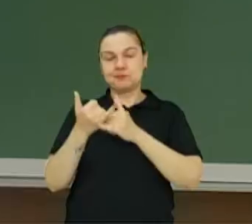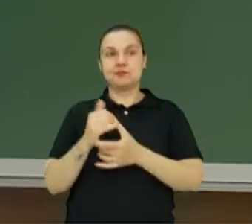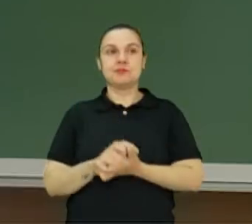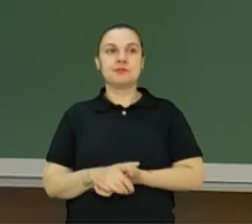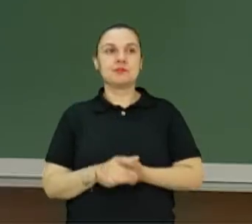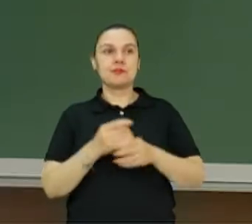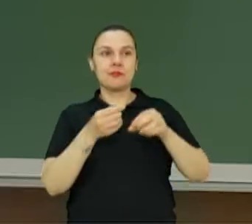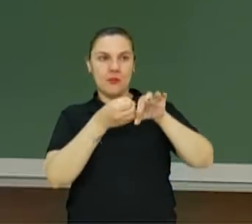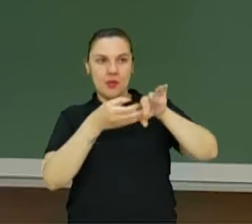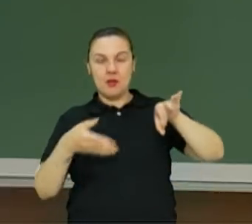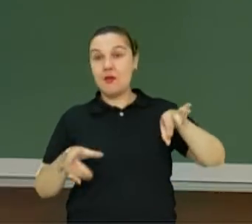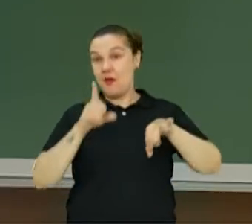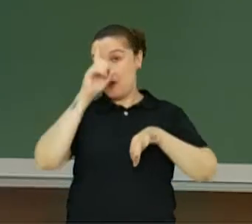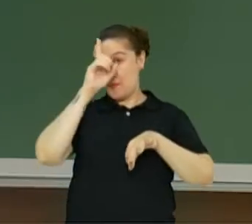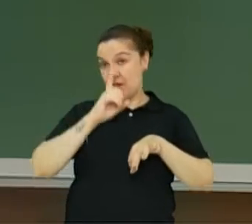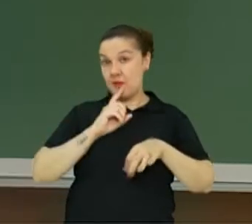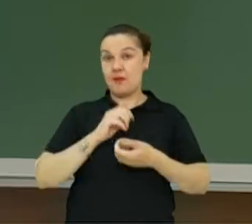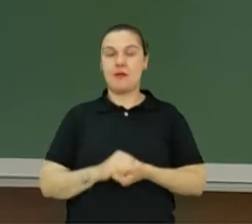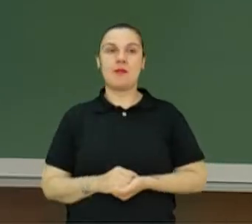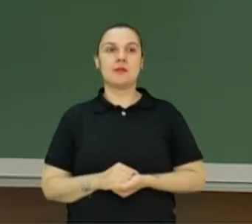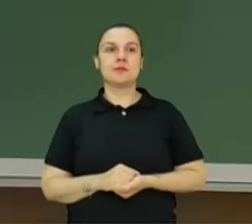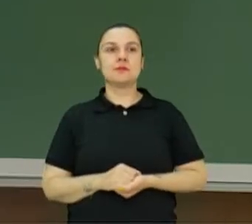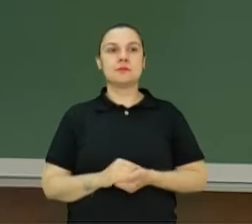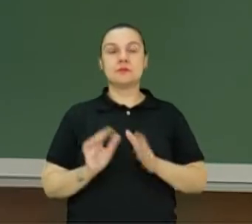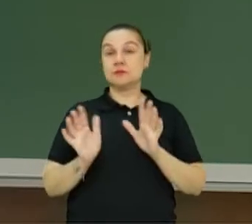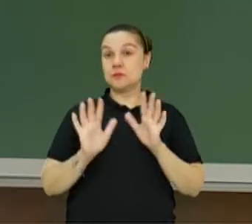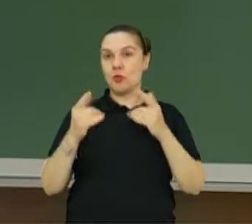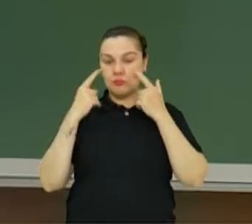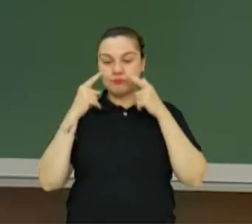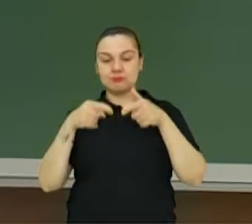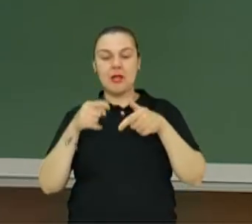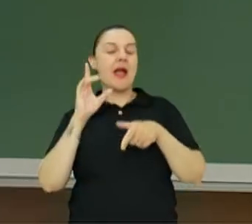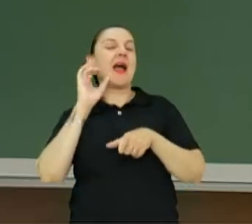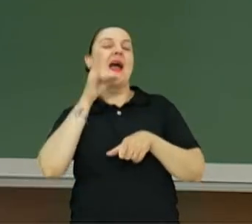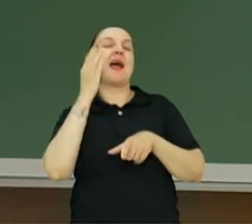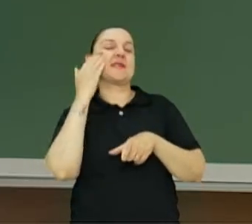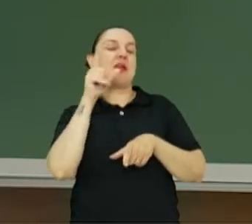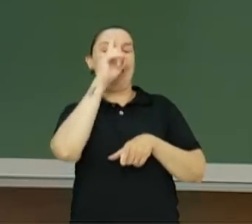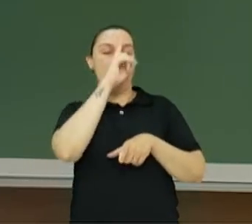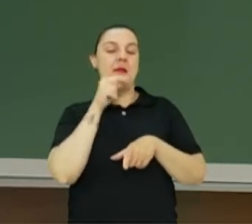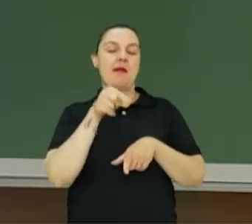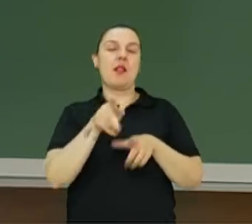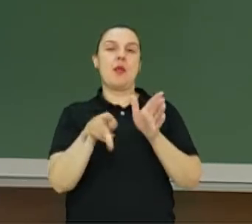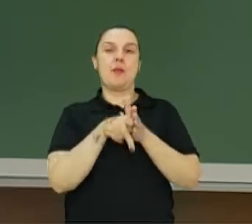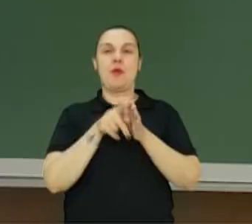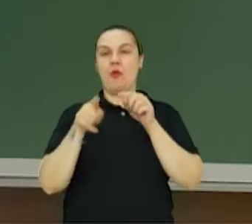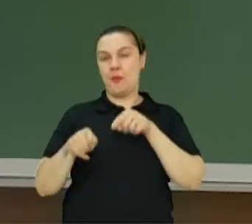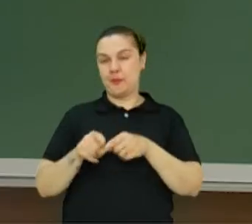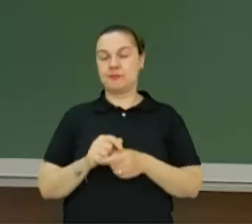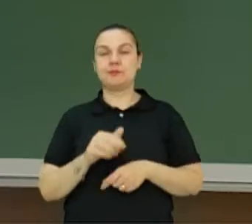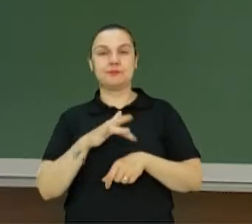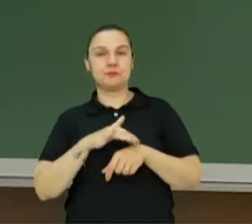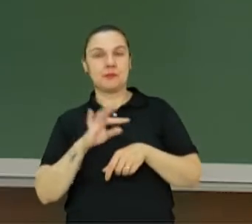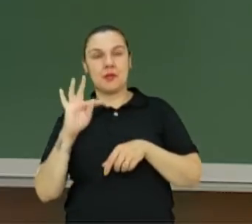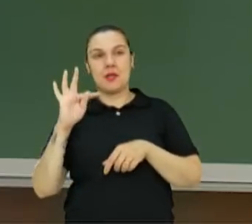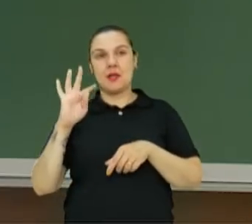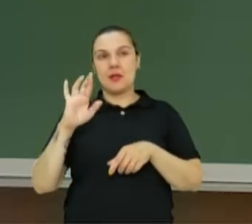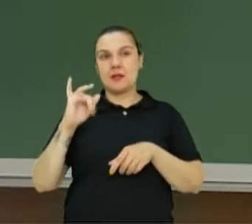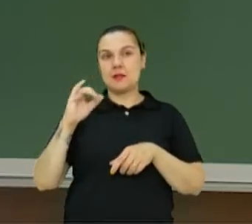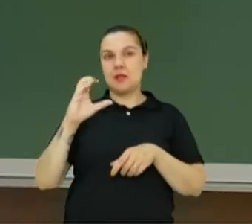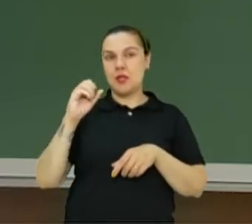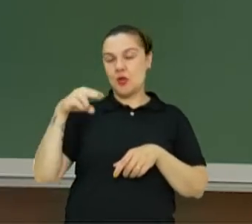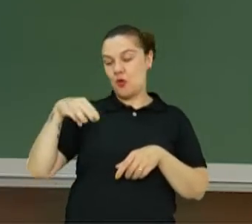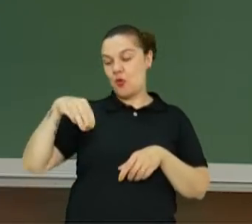de corrimento amarelado, né? Então, não dá para se diagnosticar sozinho, né? Achar que ou é tricomoníase,